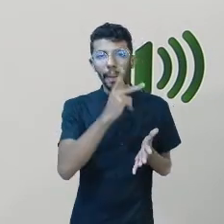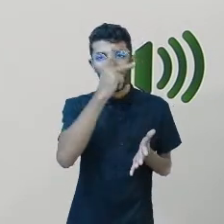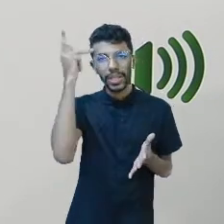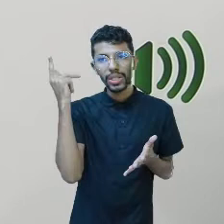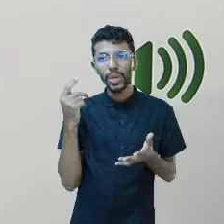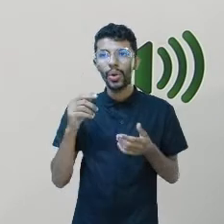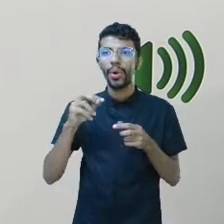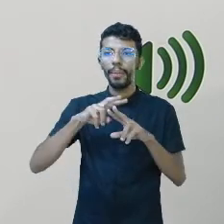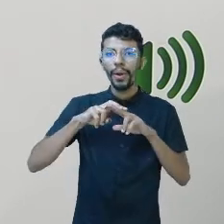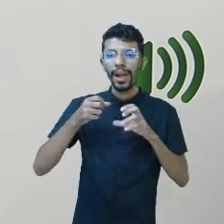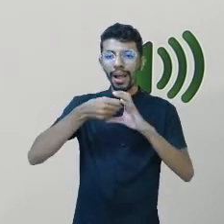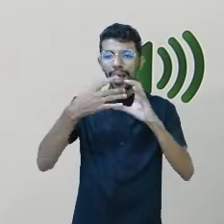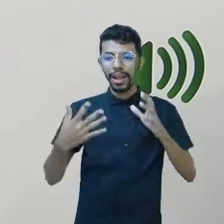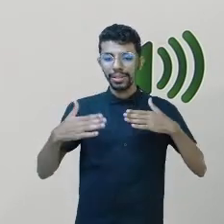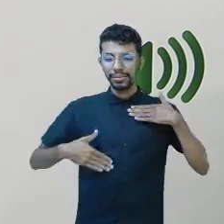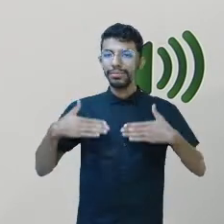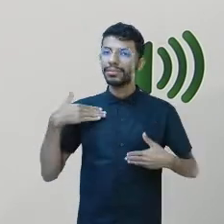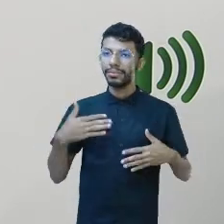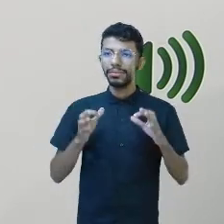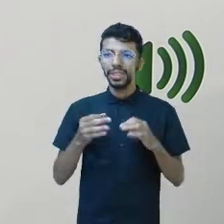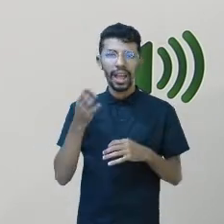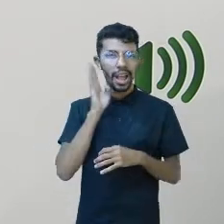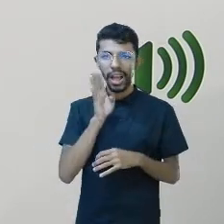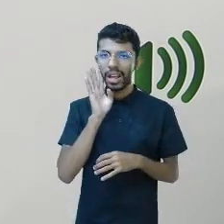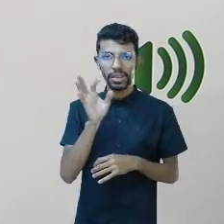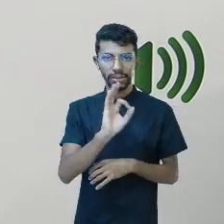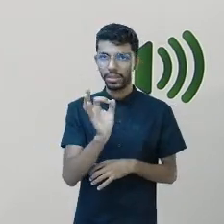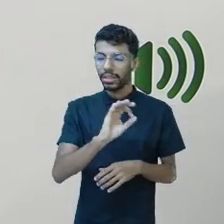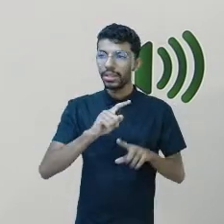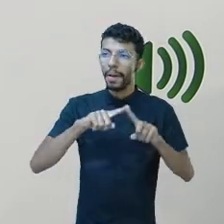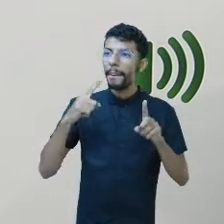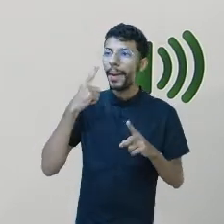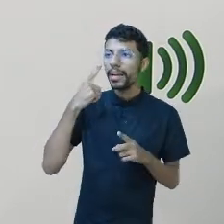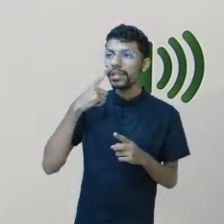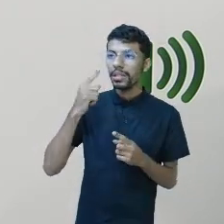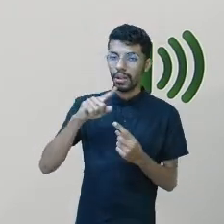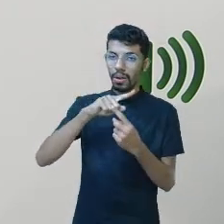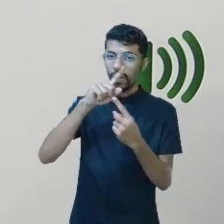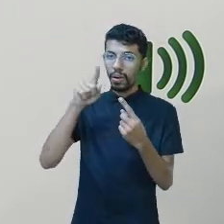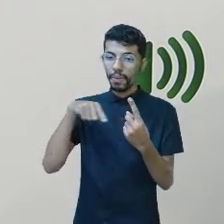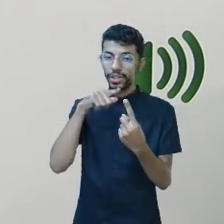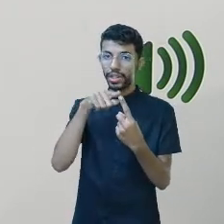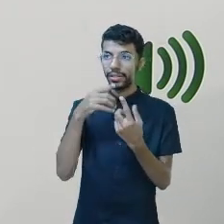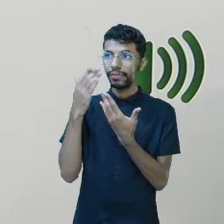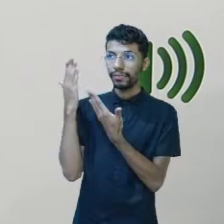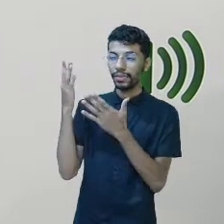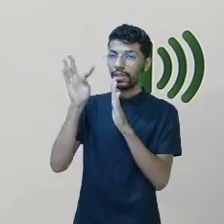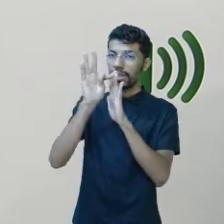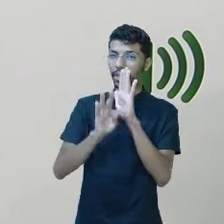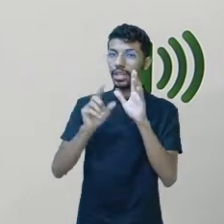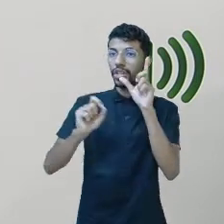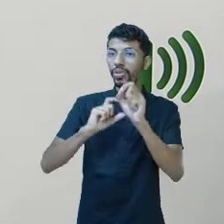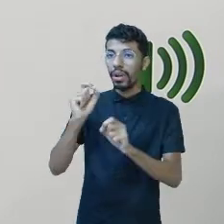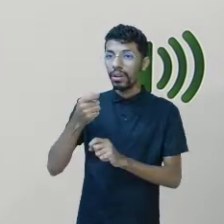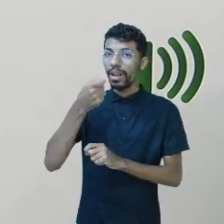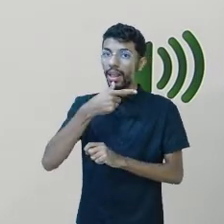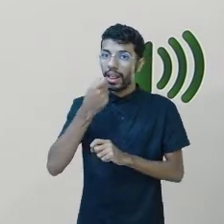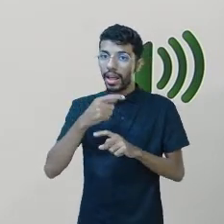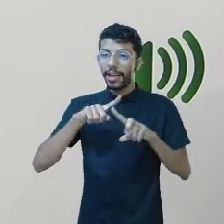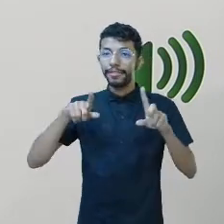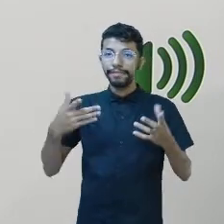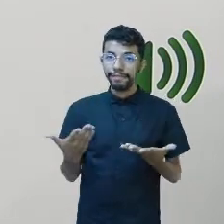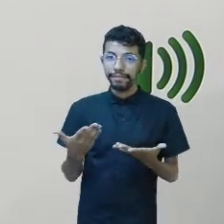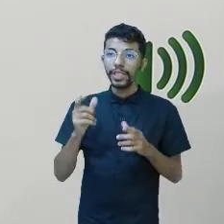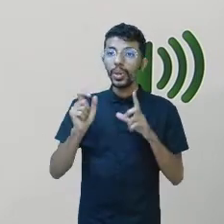isso não é legal. Veja que o objetivo desse texto, o intuito, é divertir. E não é legal se divertir, não